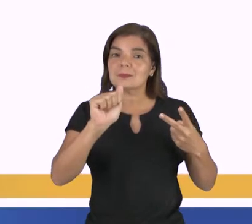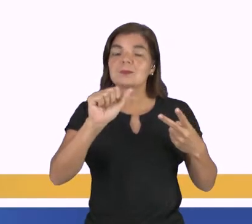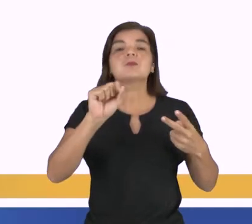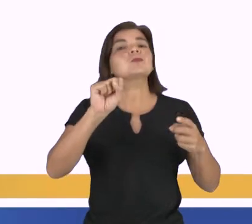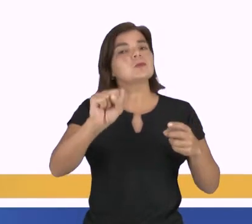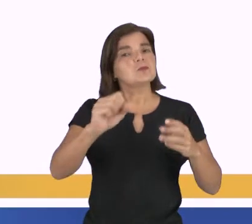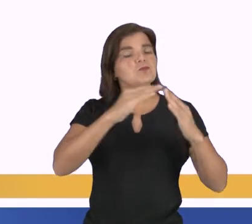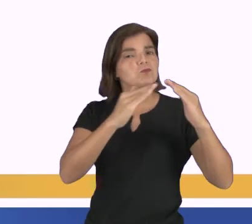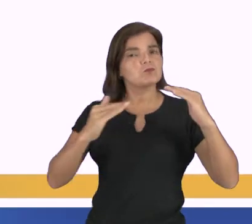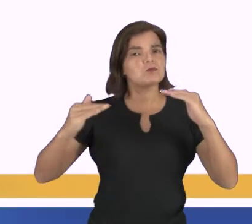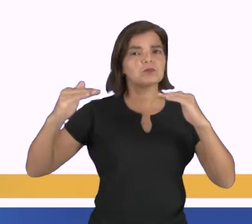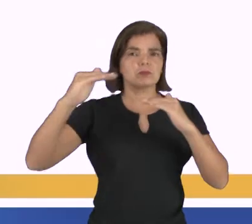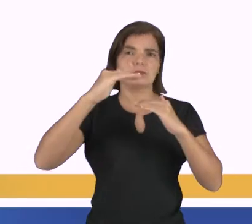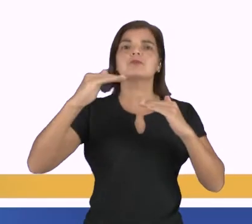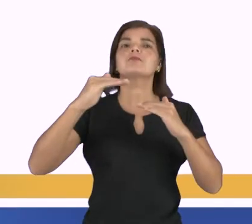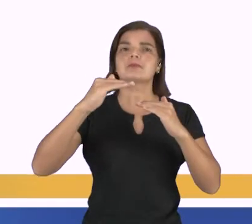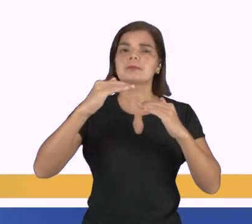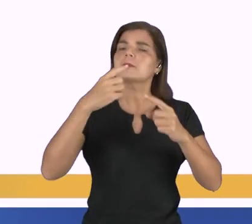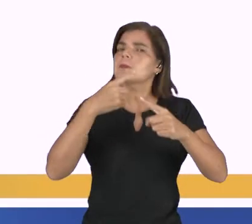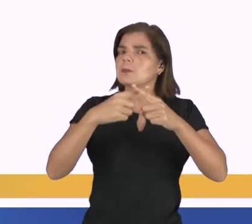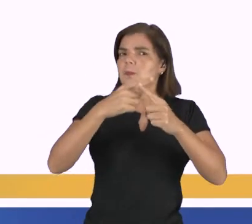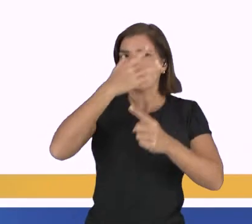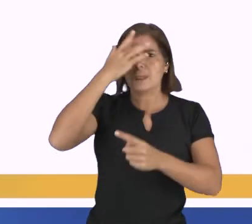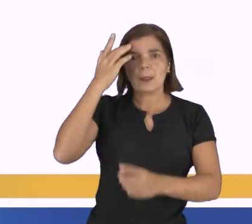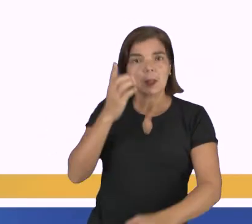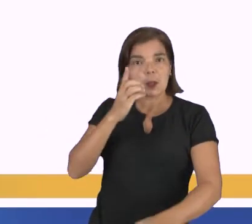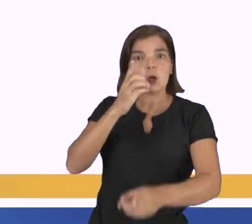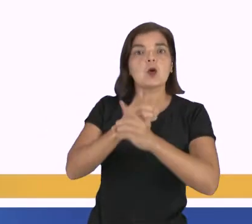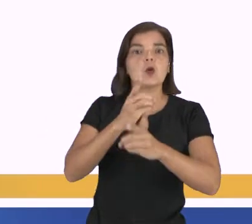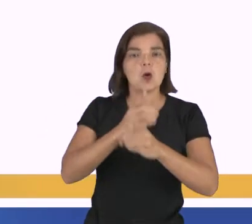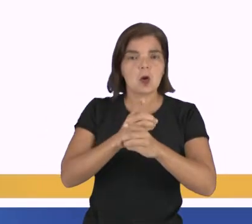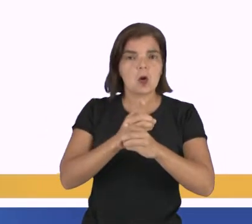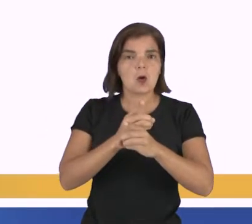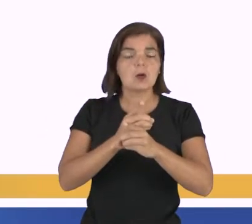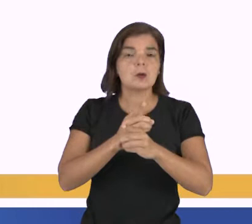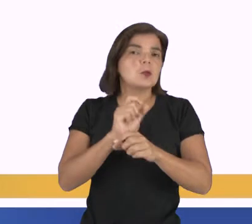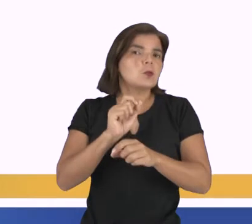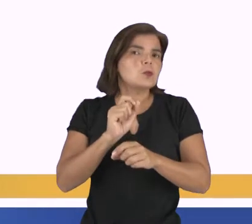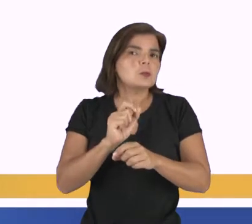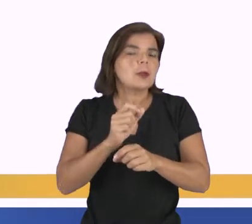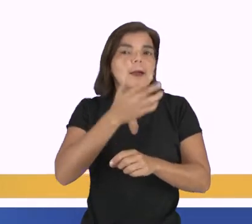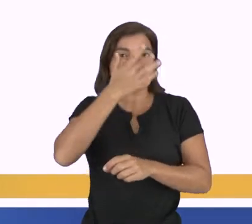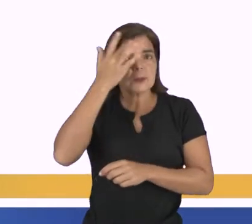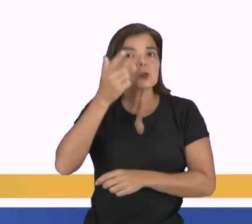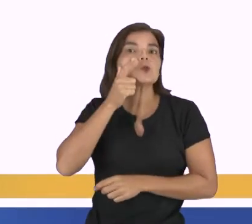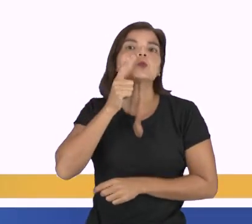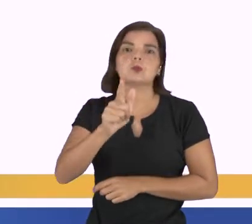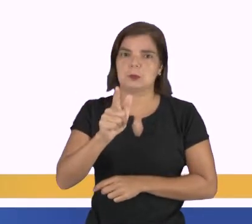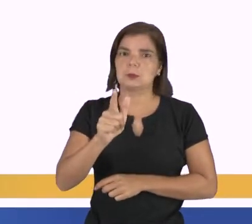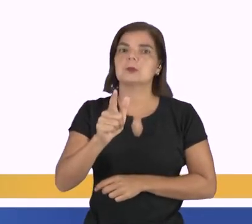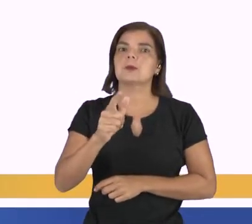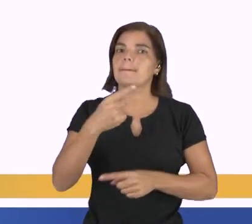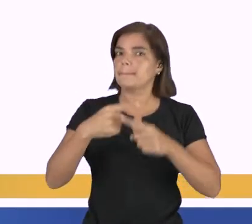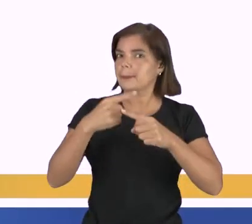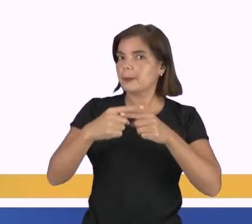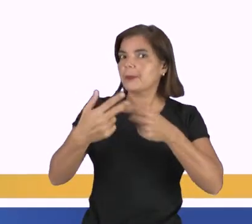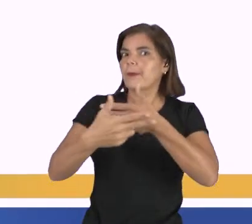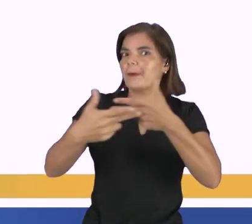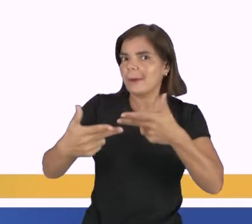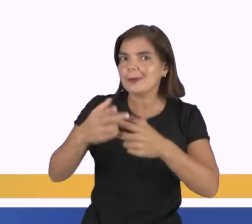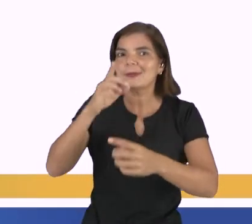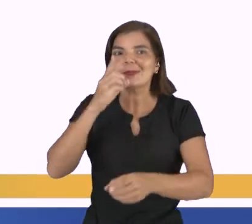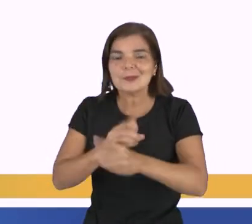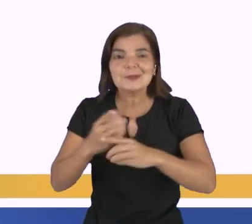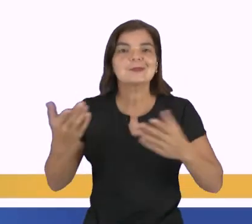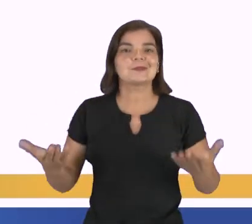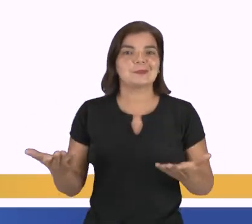essa questão de superioridade. Porque quem descobre acaba tendo créditos ou méritos, né? Sobre aquilo